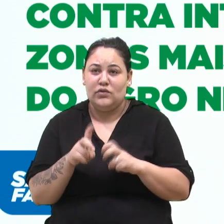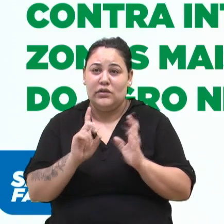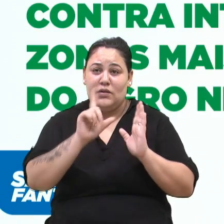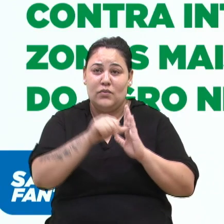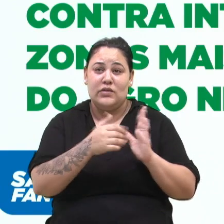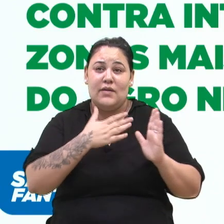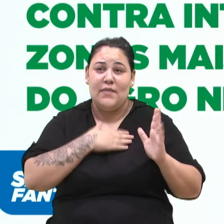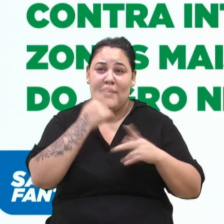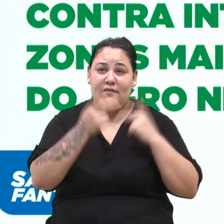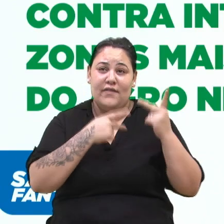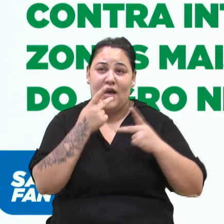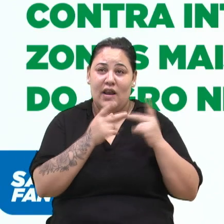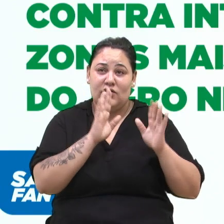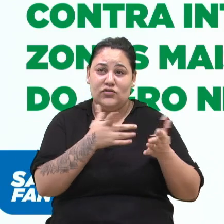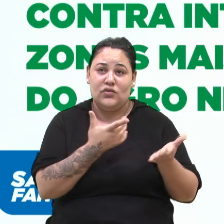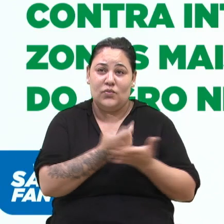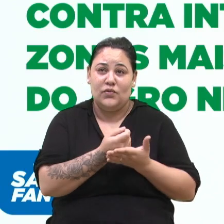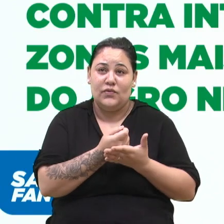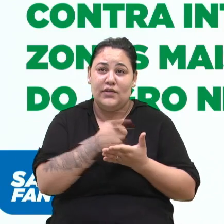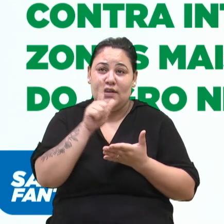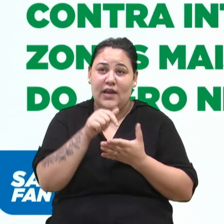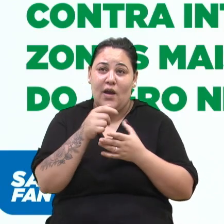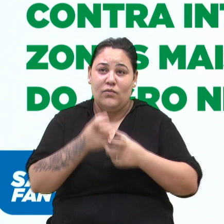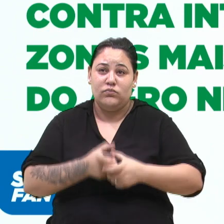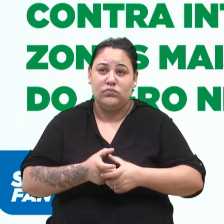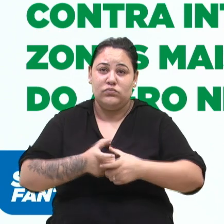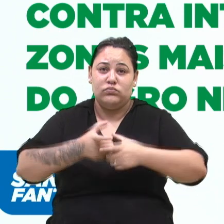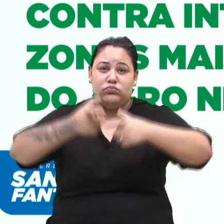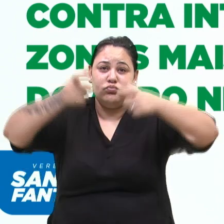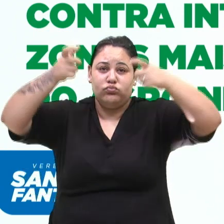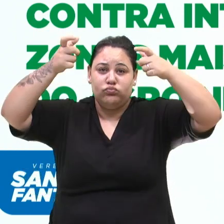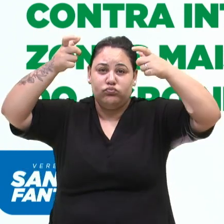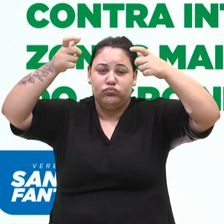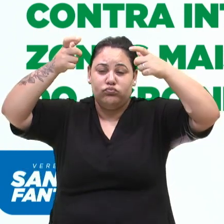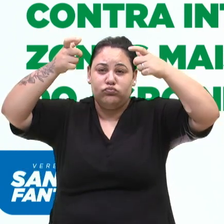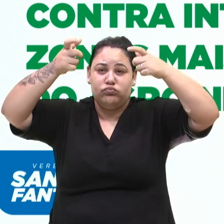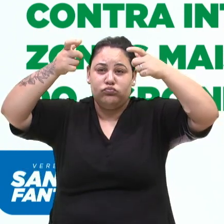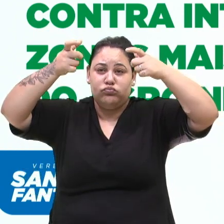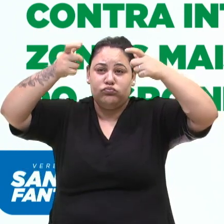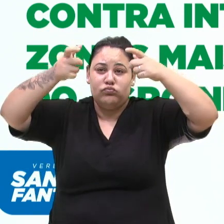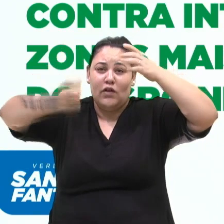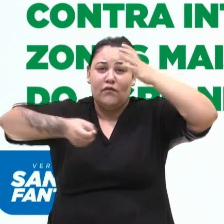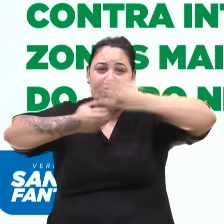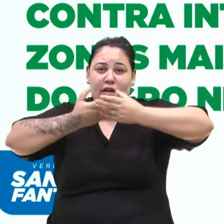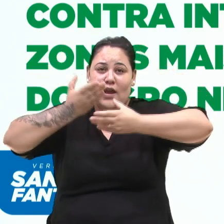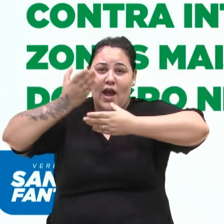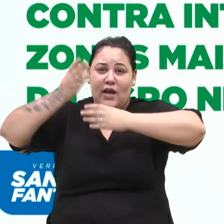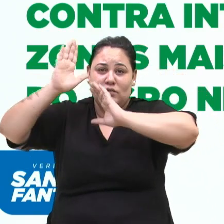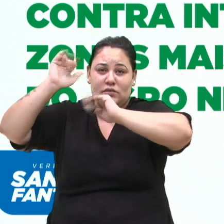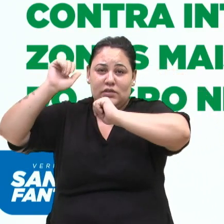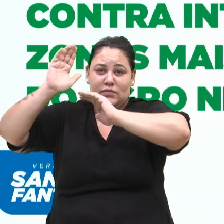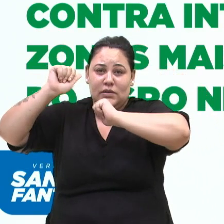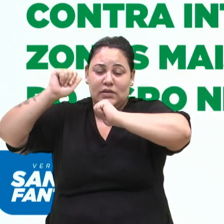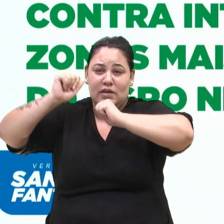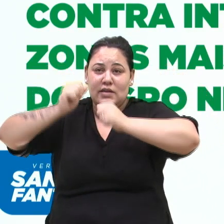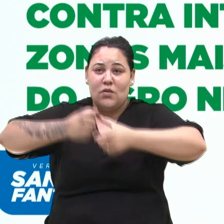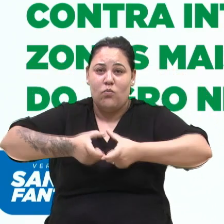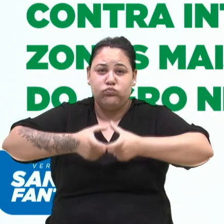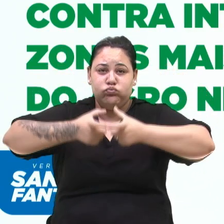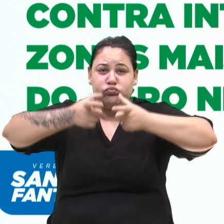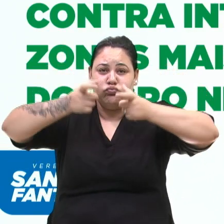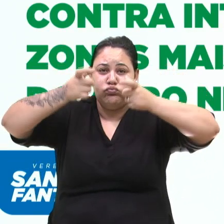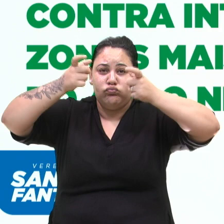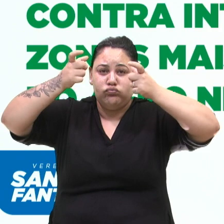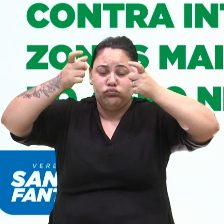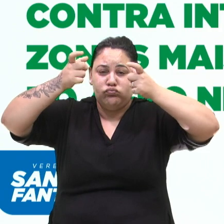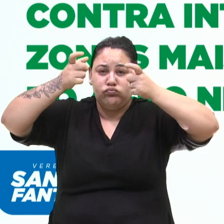né? Que é o canhão supersônico, fabricado na Espanha, que destrói